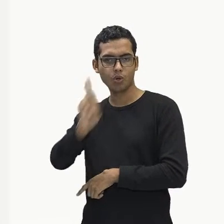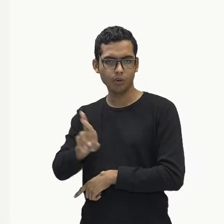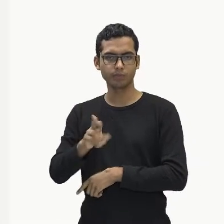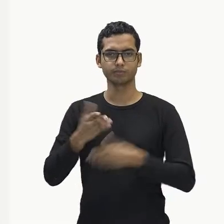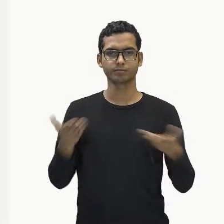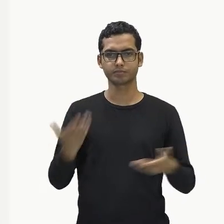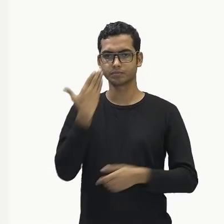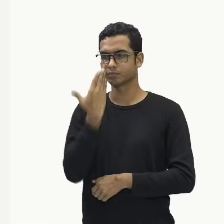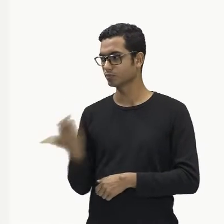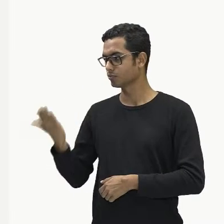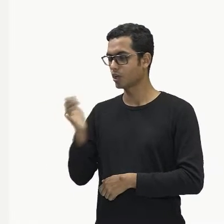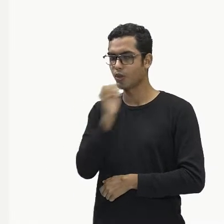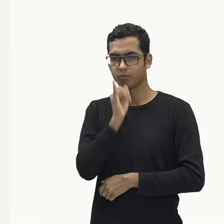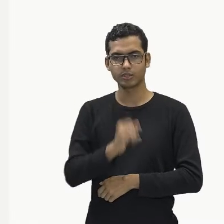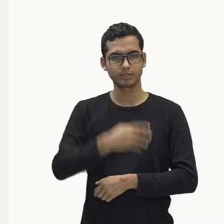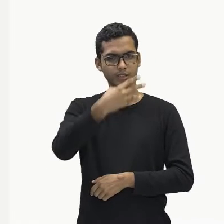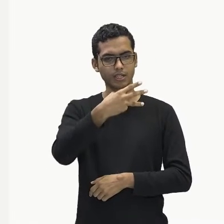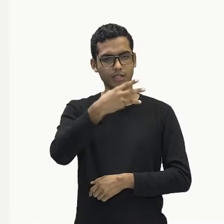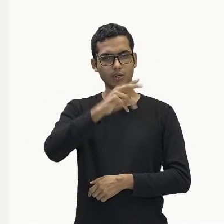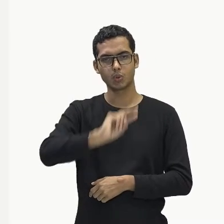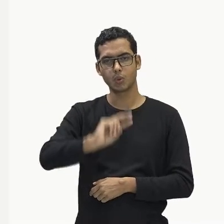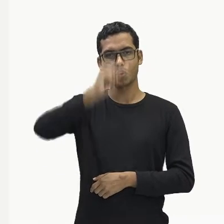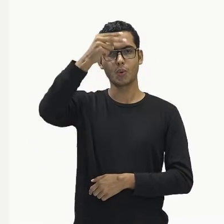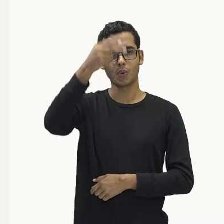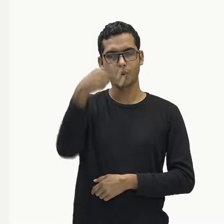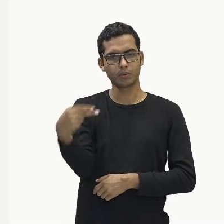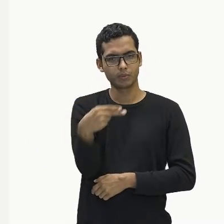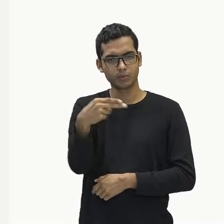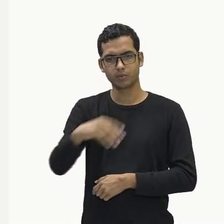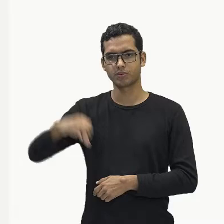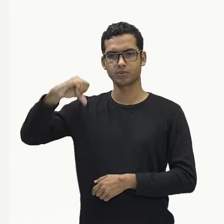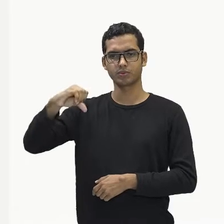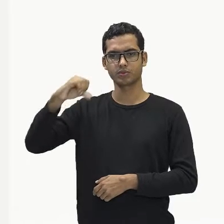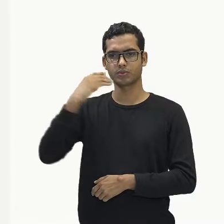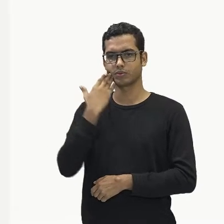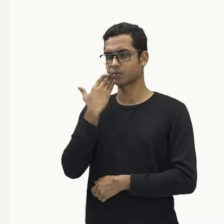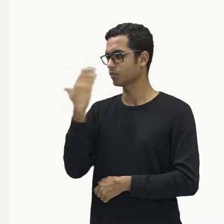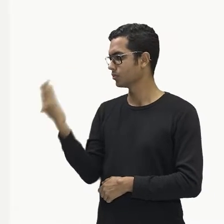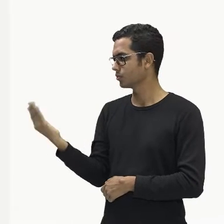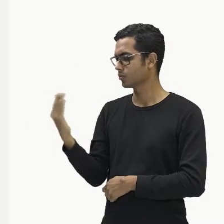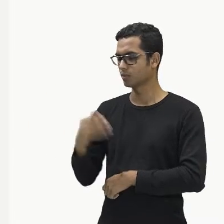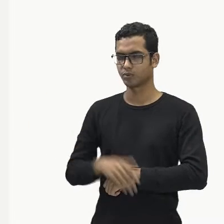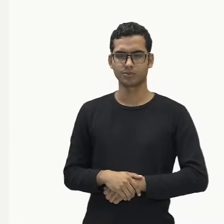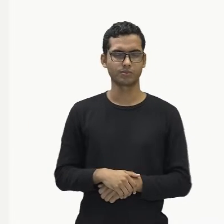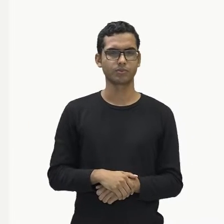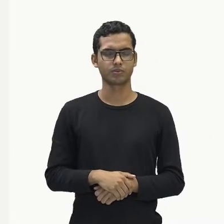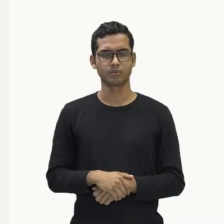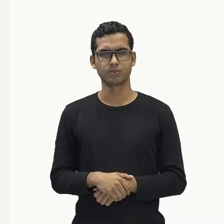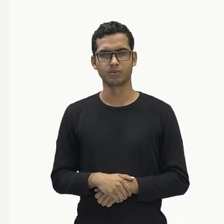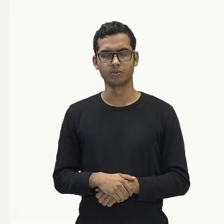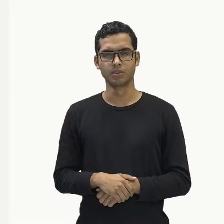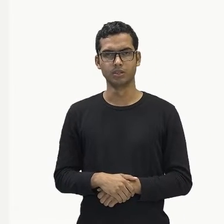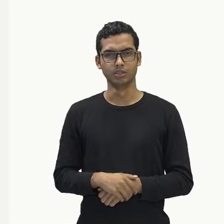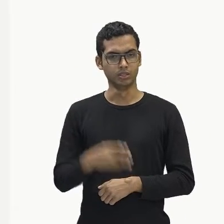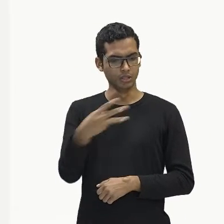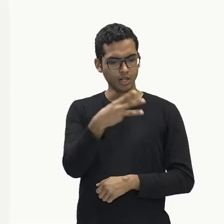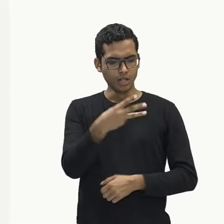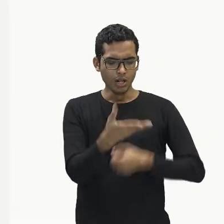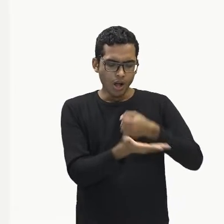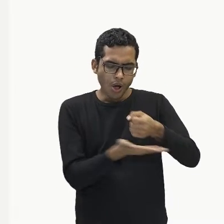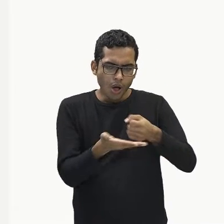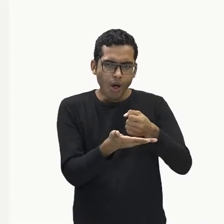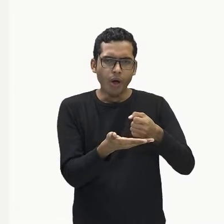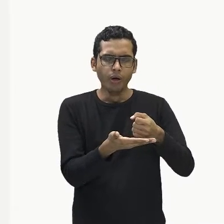a 2, 3 ao quadrado, 3 elevado à segunda potência, onde 3 é a nossa